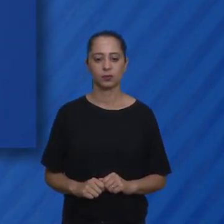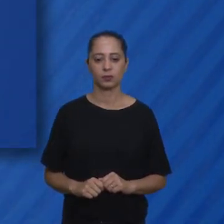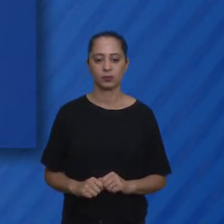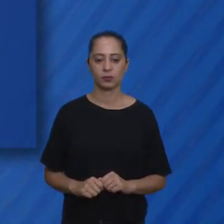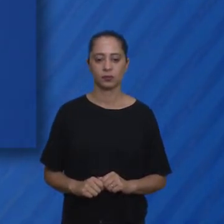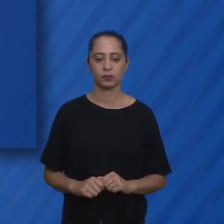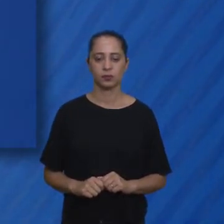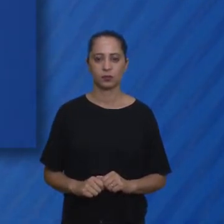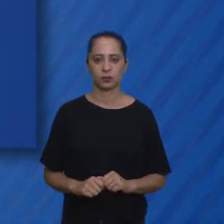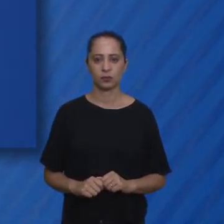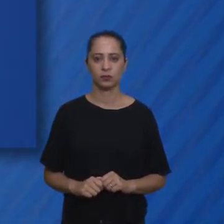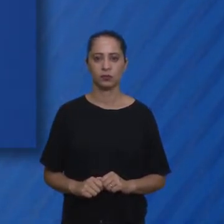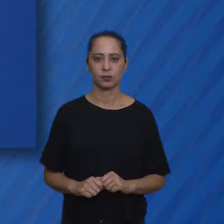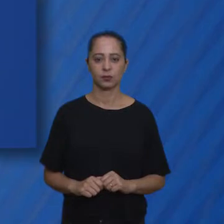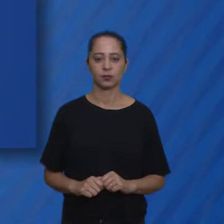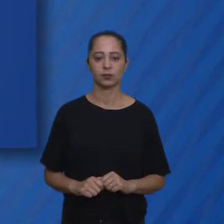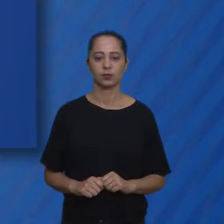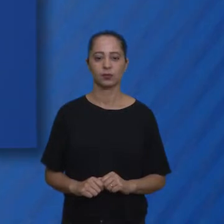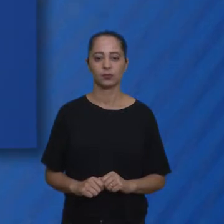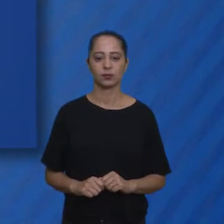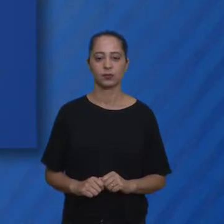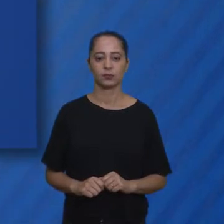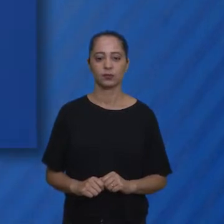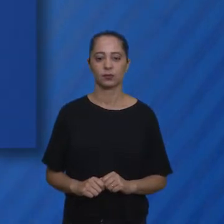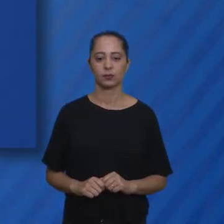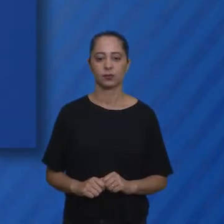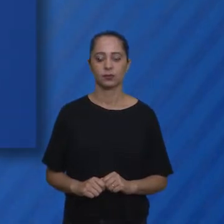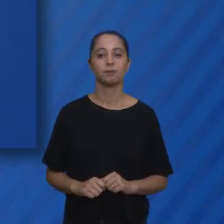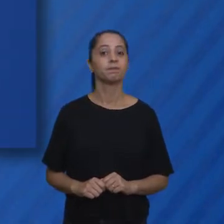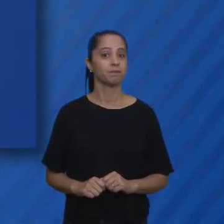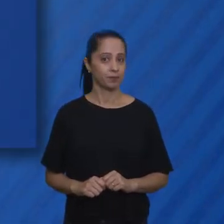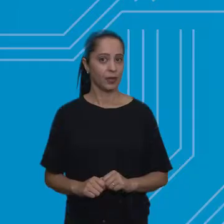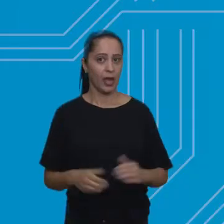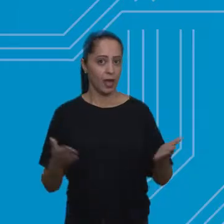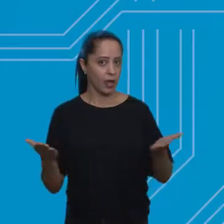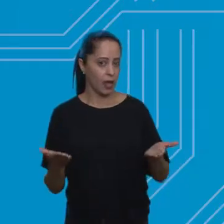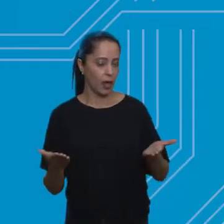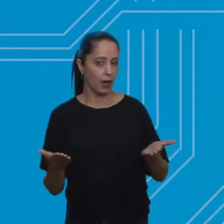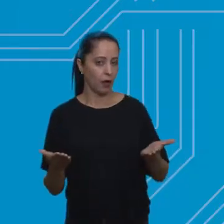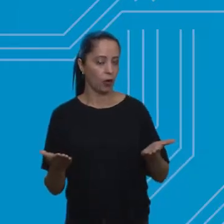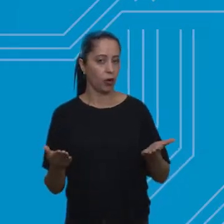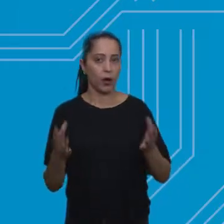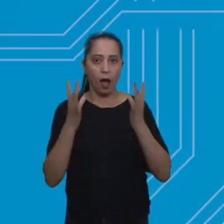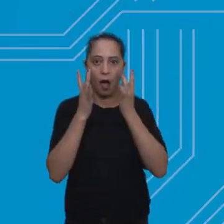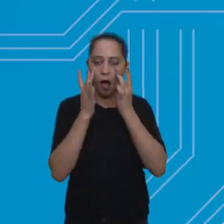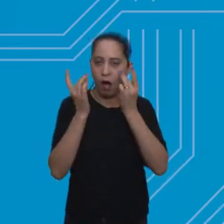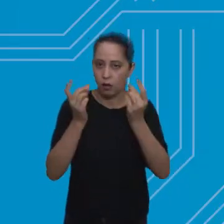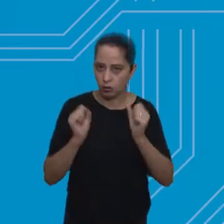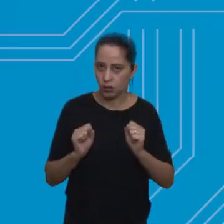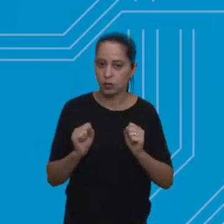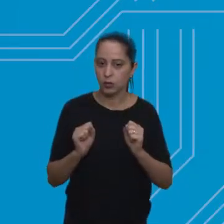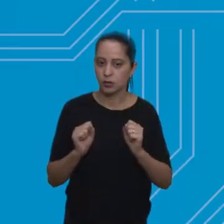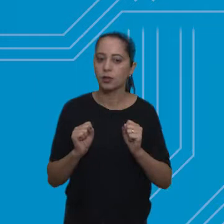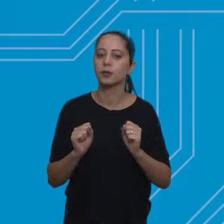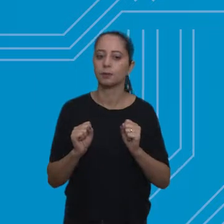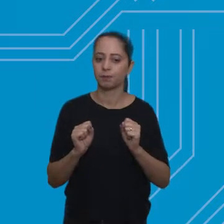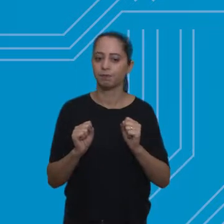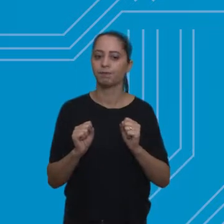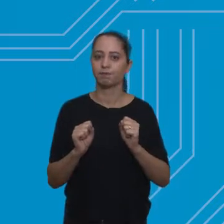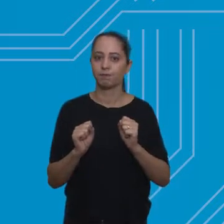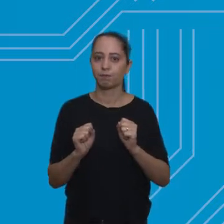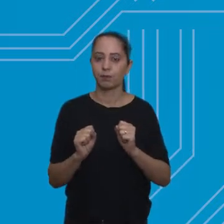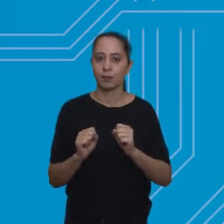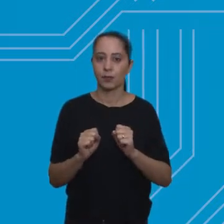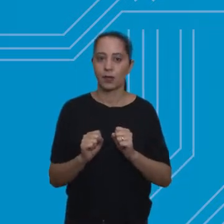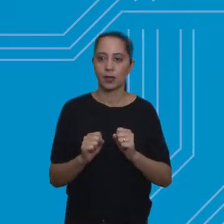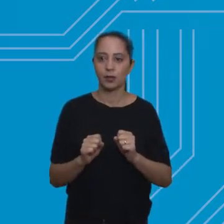em até 2 anos, é preciso renovar os dados cadastrais. E eu separo um tempo agora para fazer um alerta, viu? A